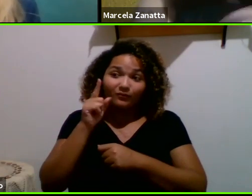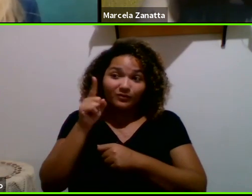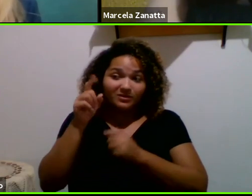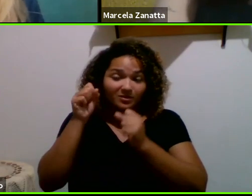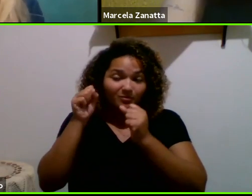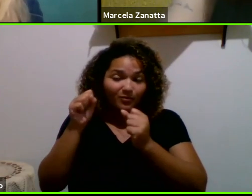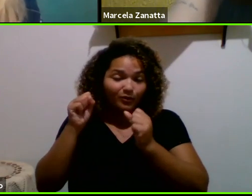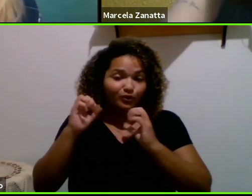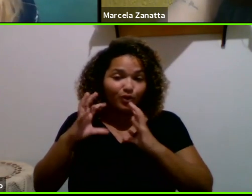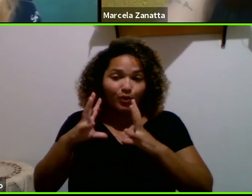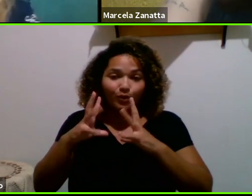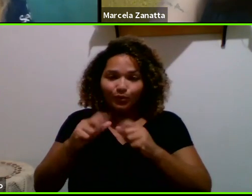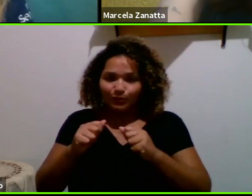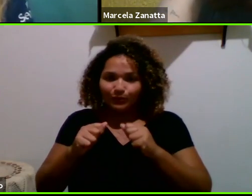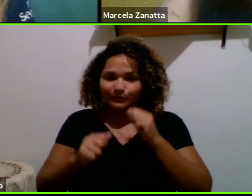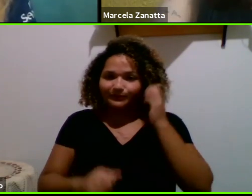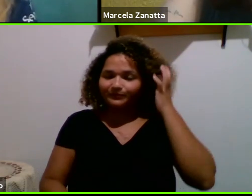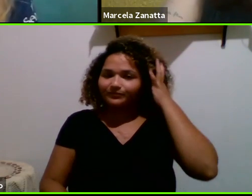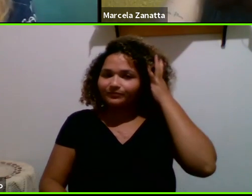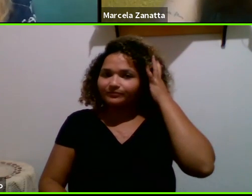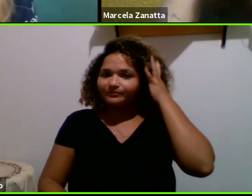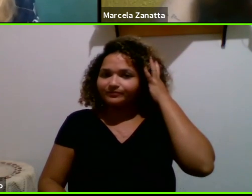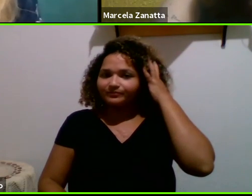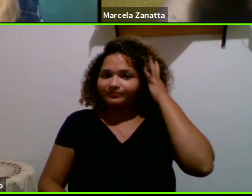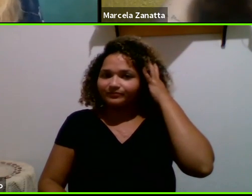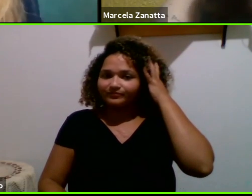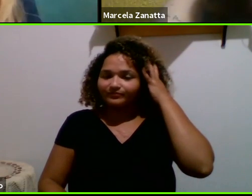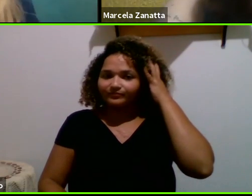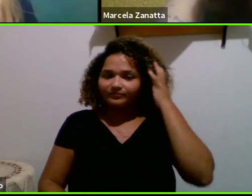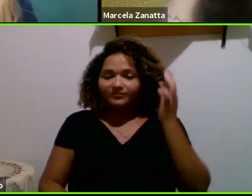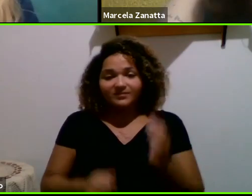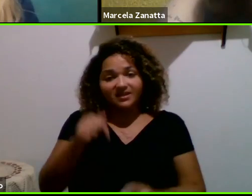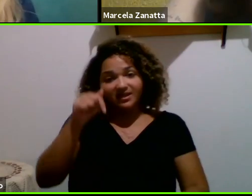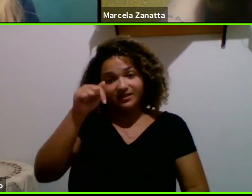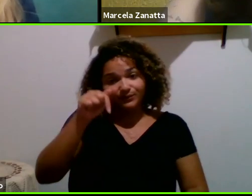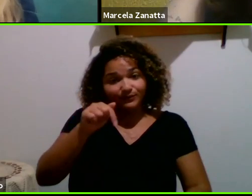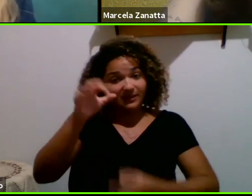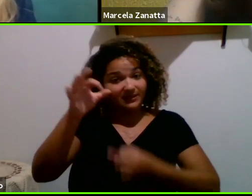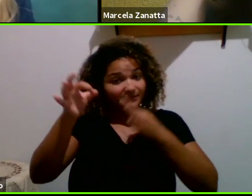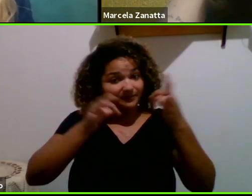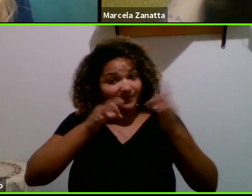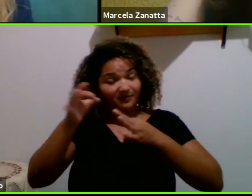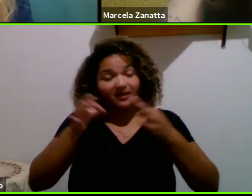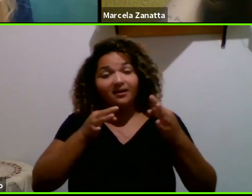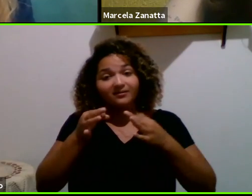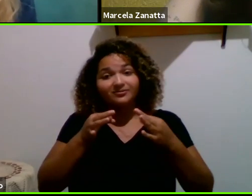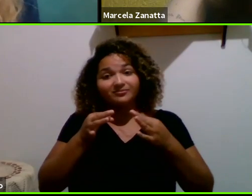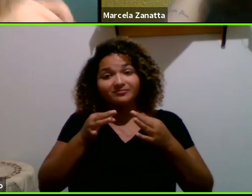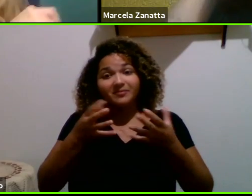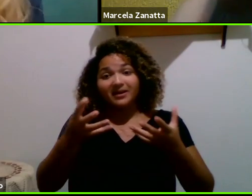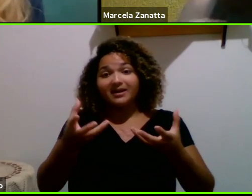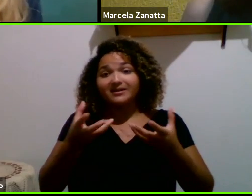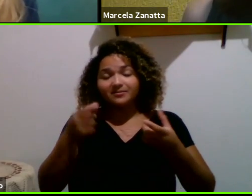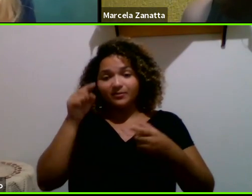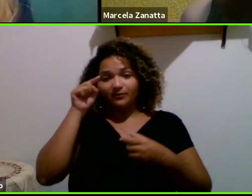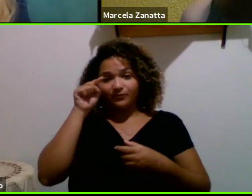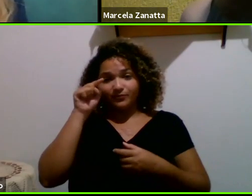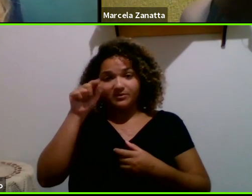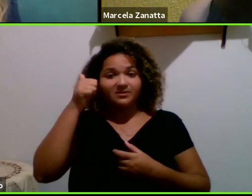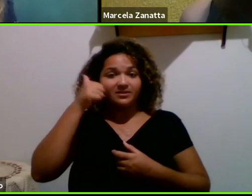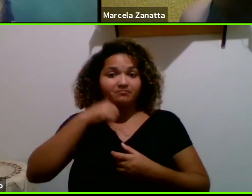é seu e esse espaço está preparado para você, nós, enquanto enfermeiros, precisamos